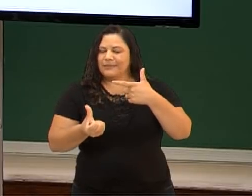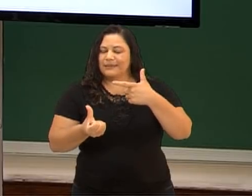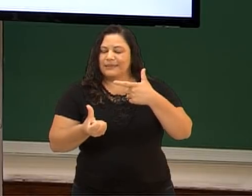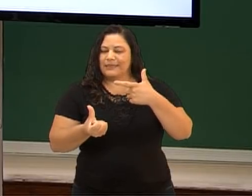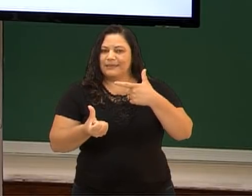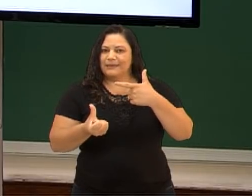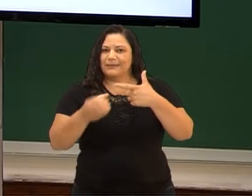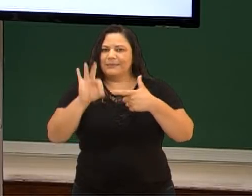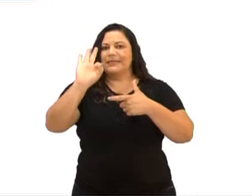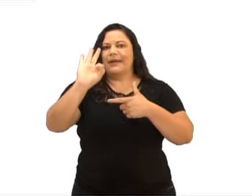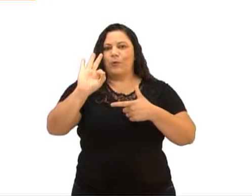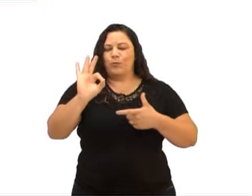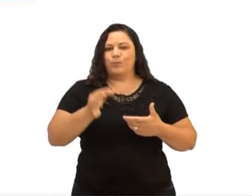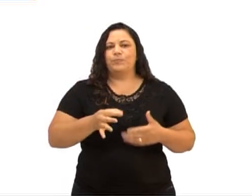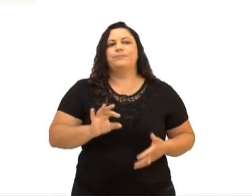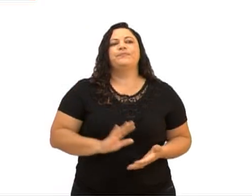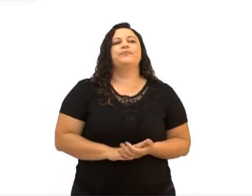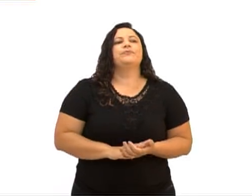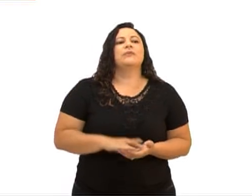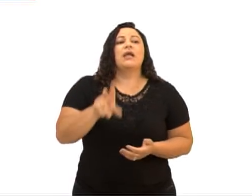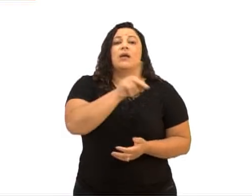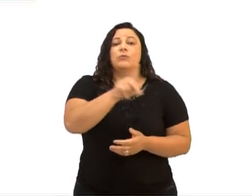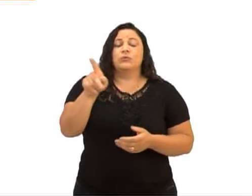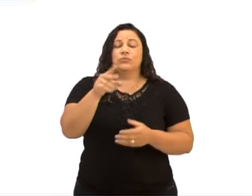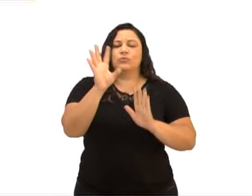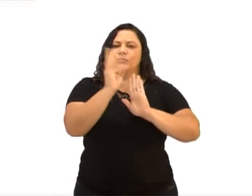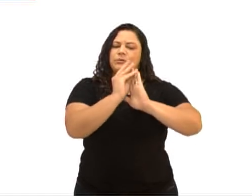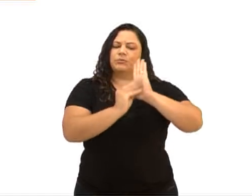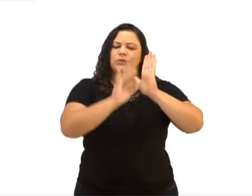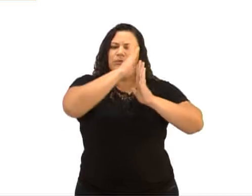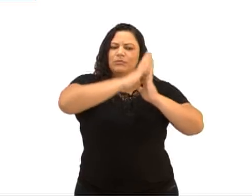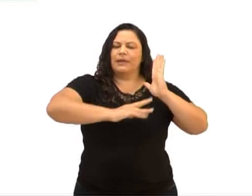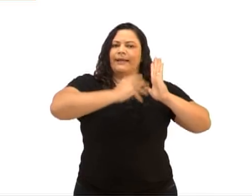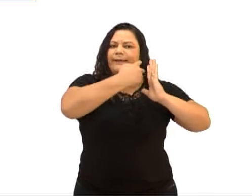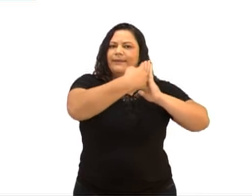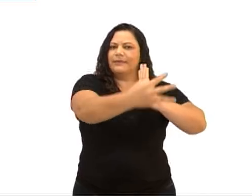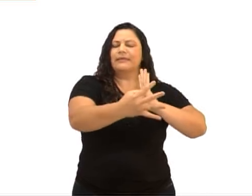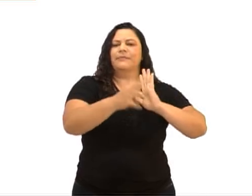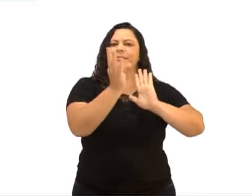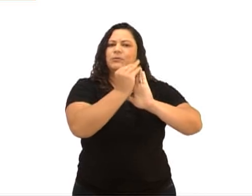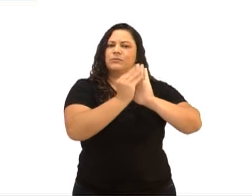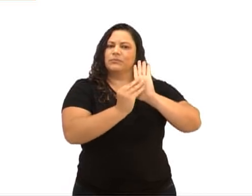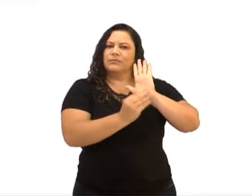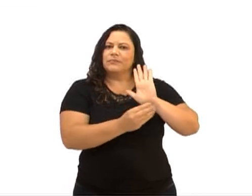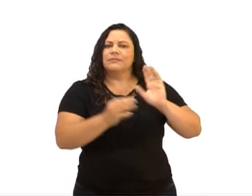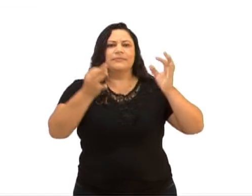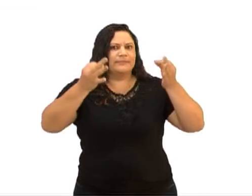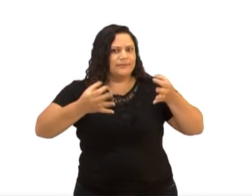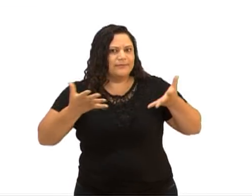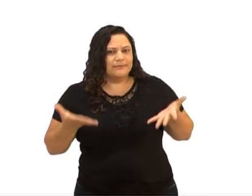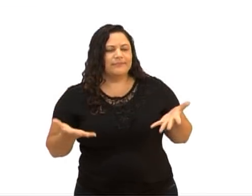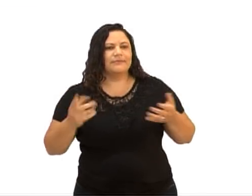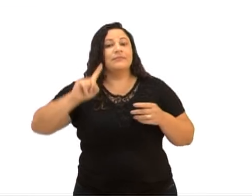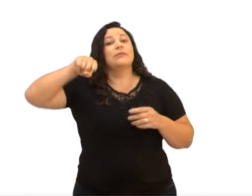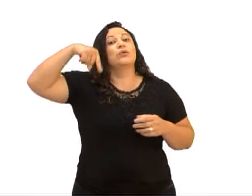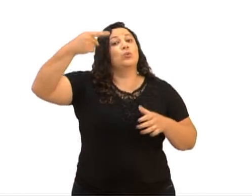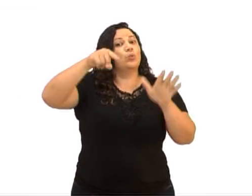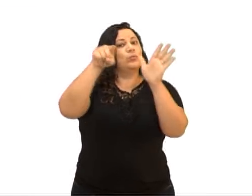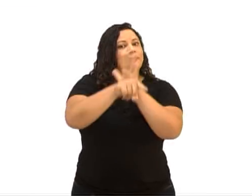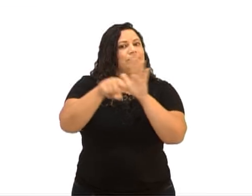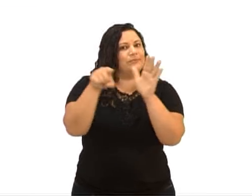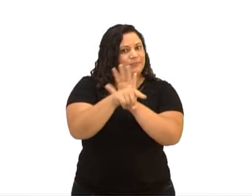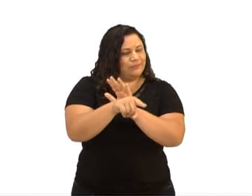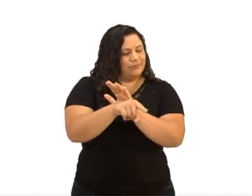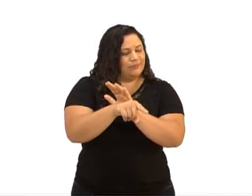certo? A professora preencheu aqui a tabelinha, preencham aí também bem certinho, certo? E vamos para a nossa próxima perguntinha